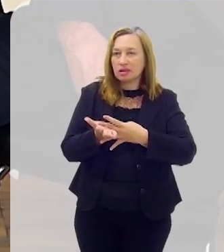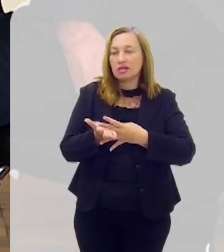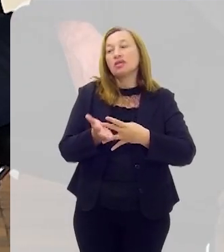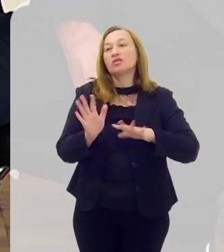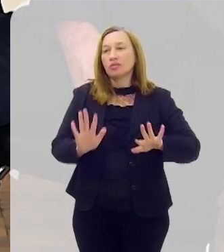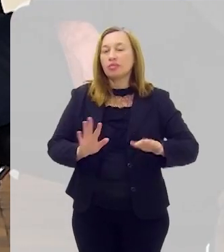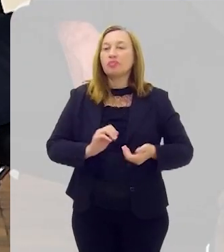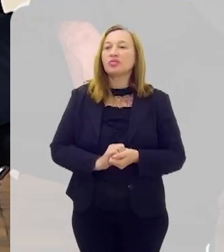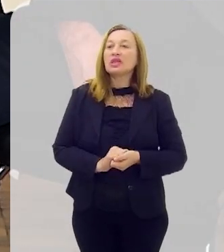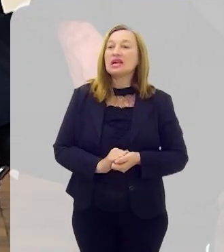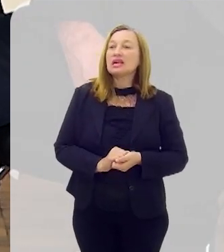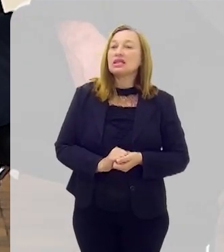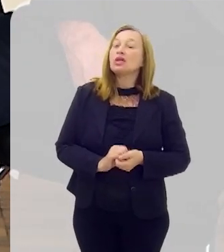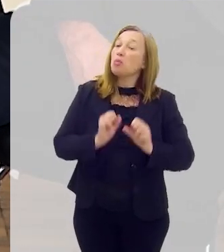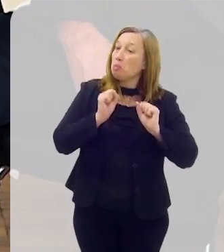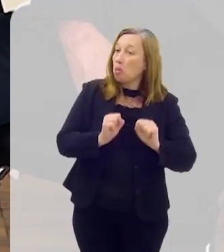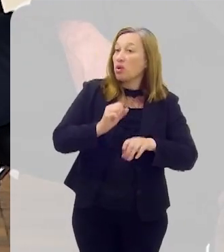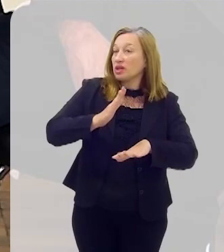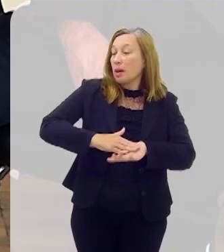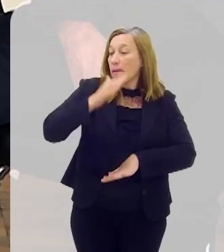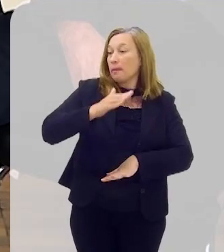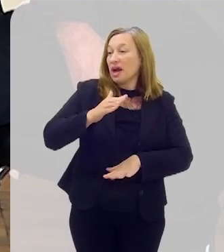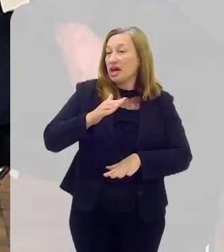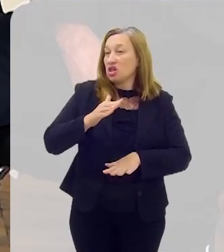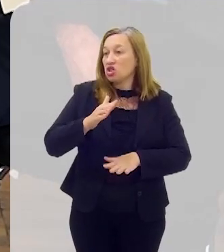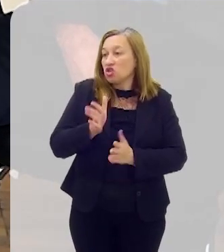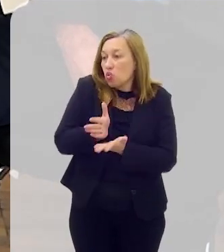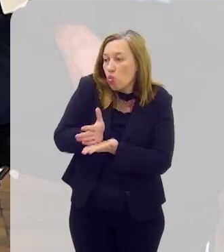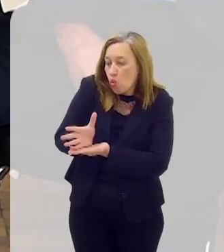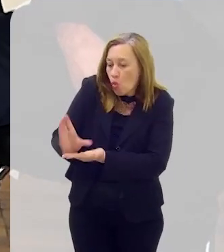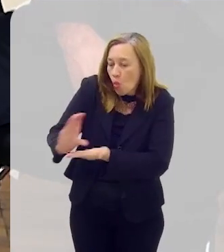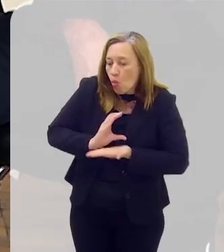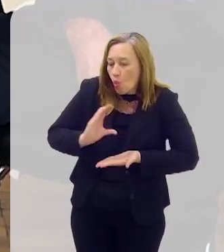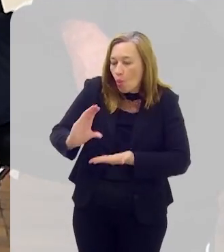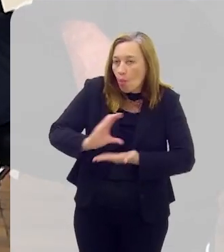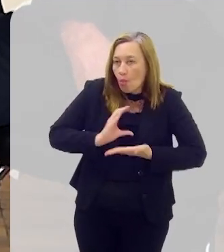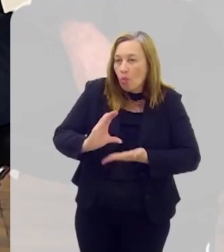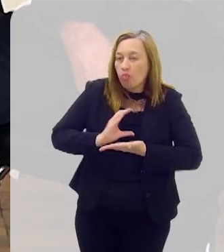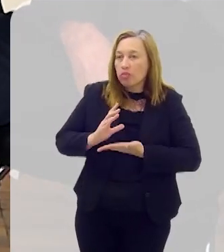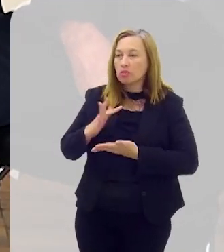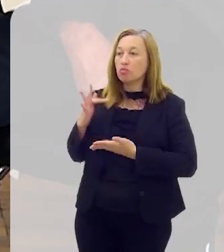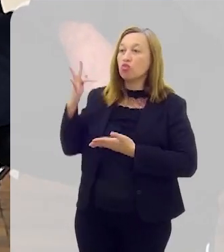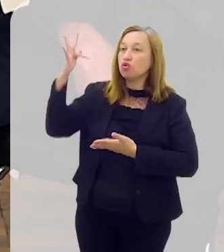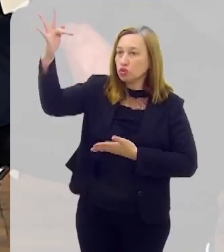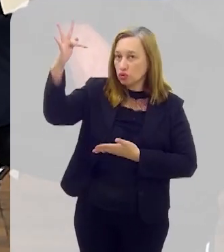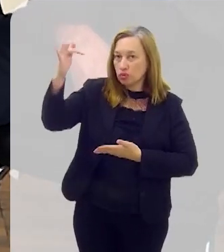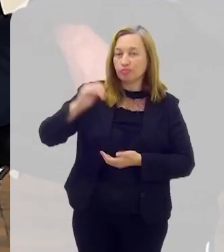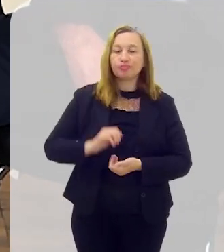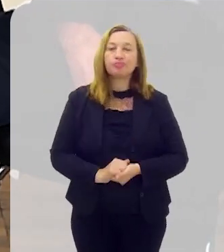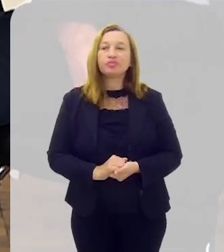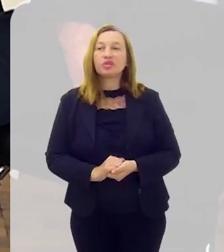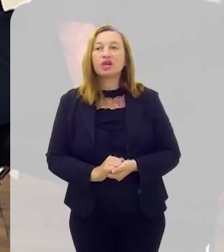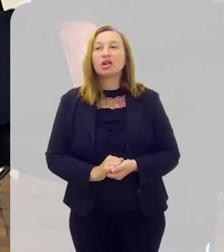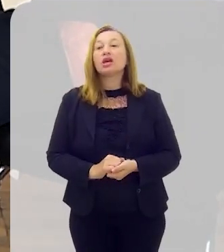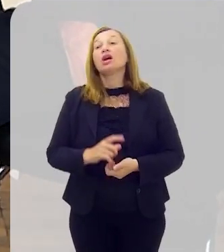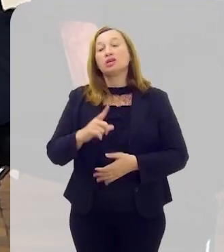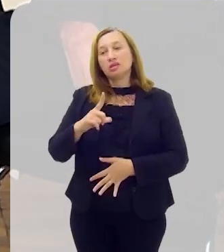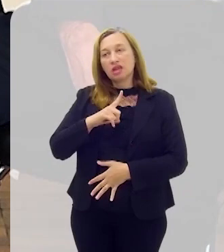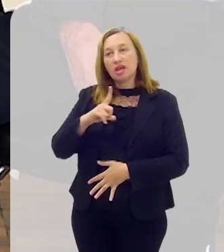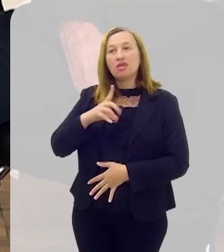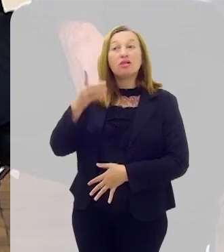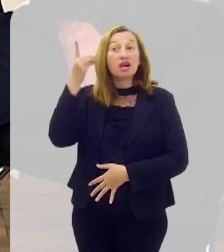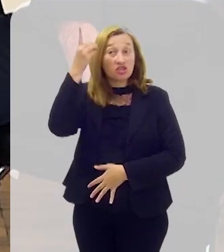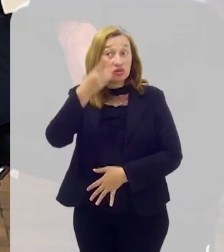verificar como se pode ter mais recursos para o futuro. E tem